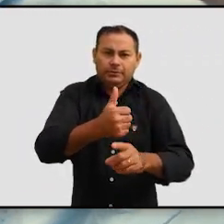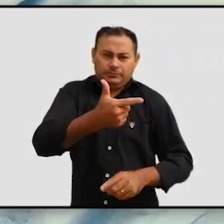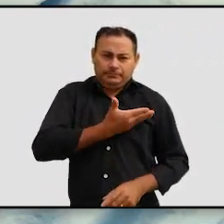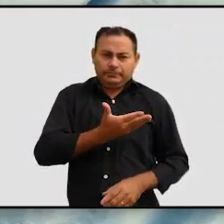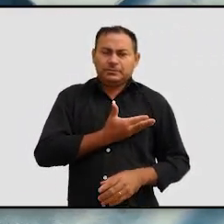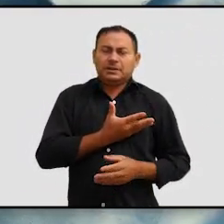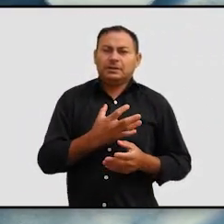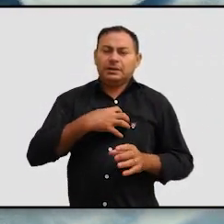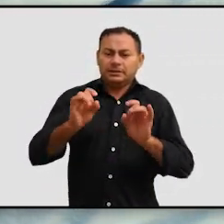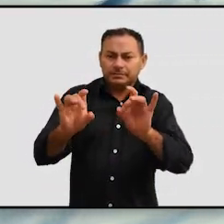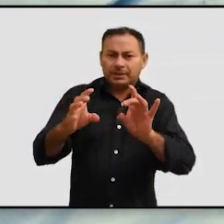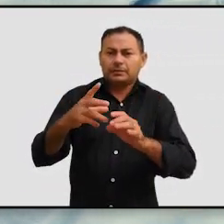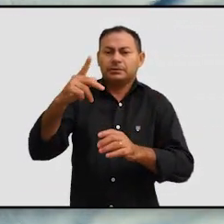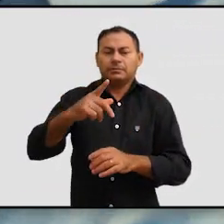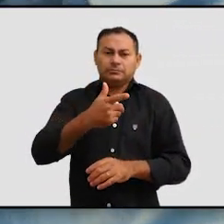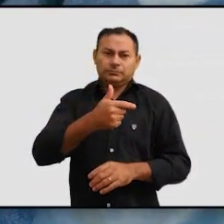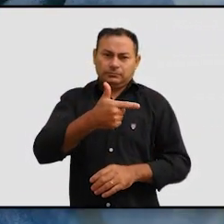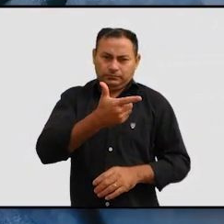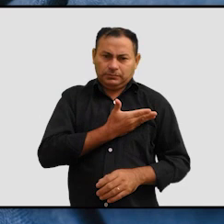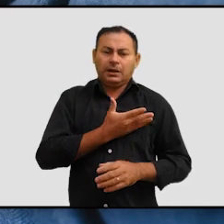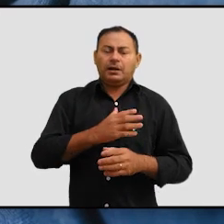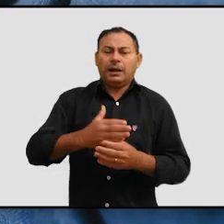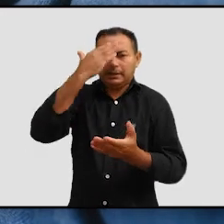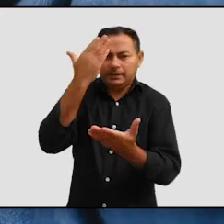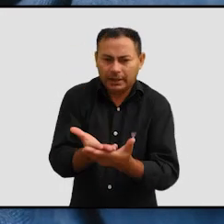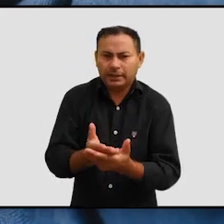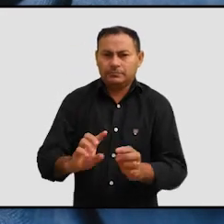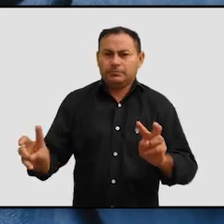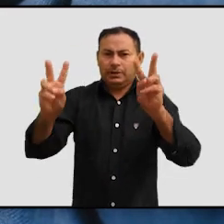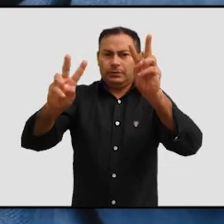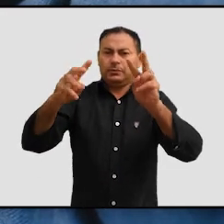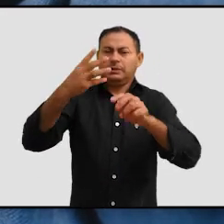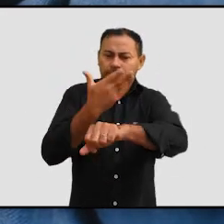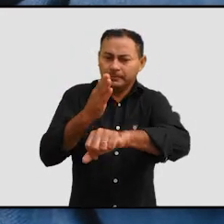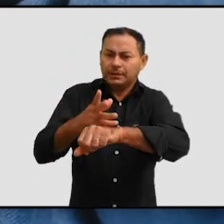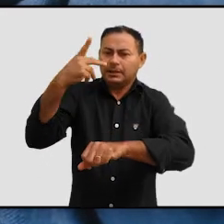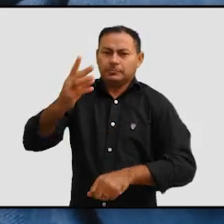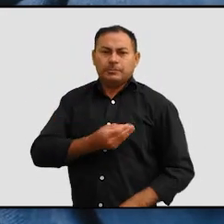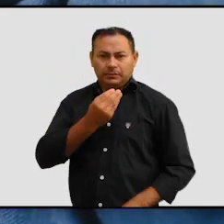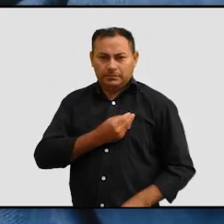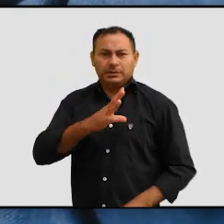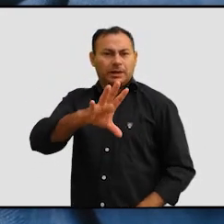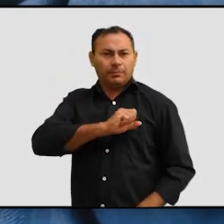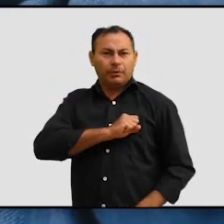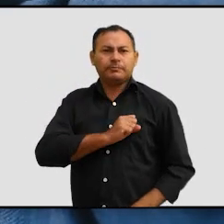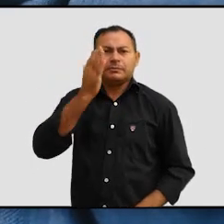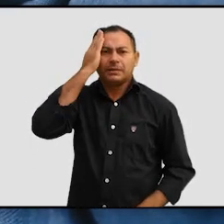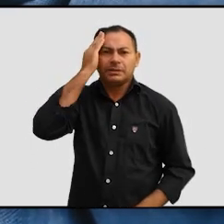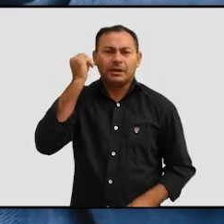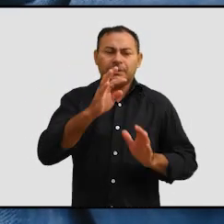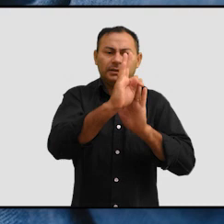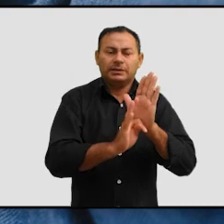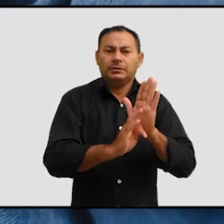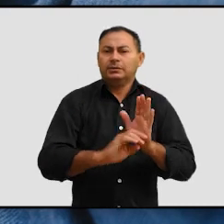maneira especial. Os seus discípulos, os seus apóstolos, deveriam confessar esse valor em suas vidas. Como todos